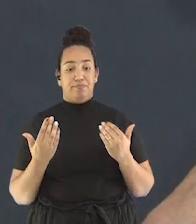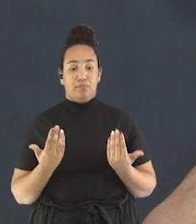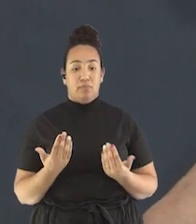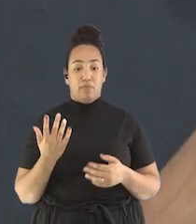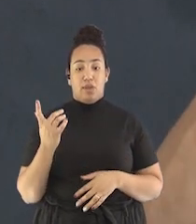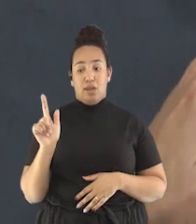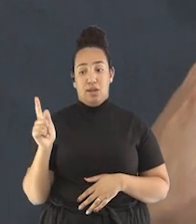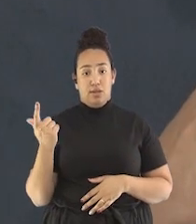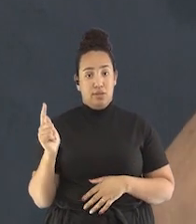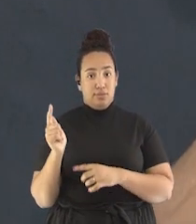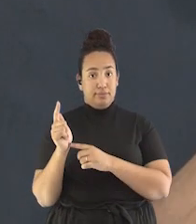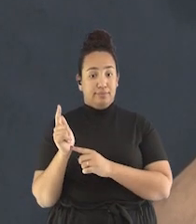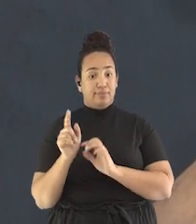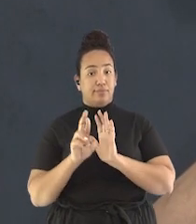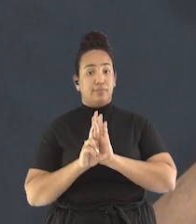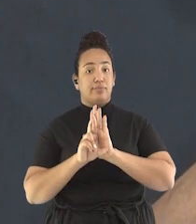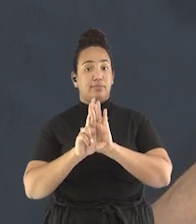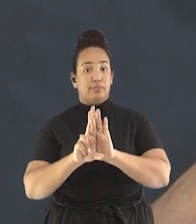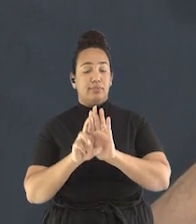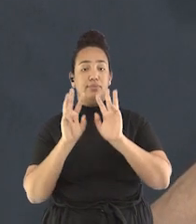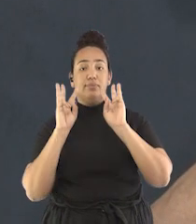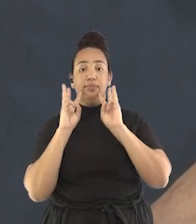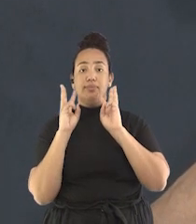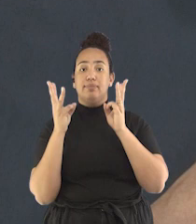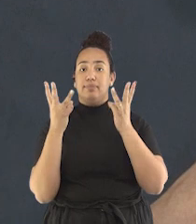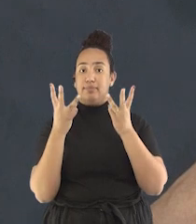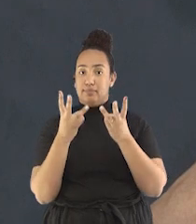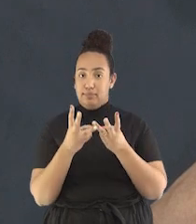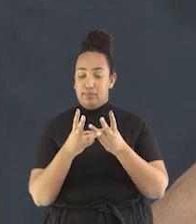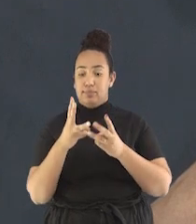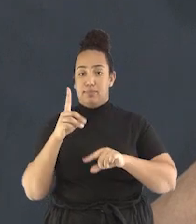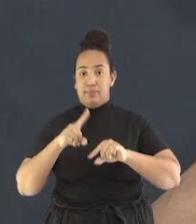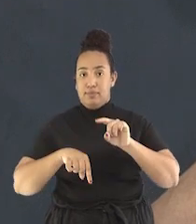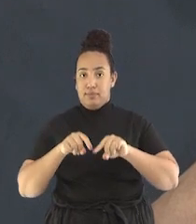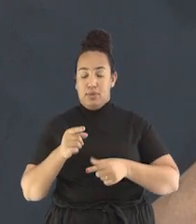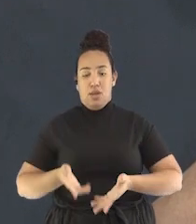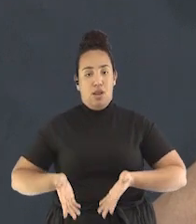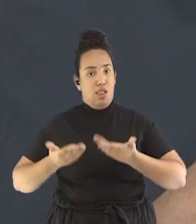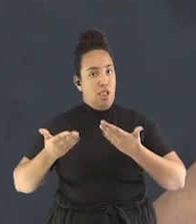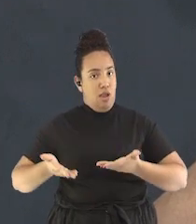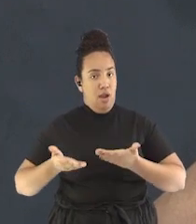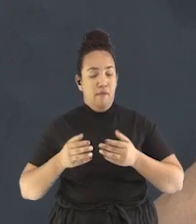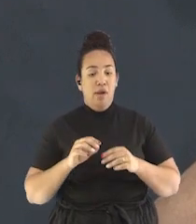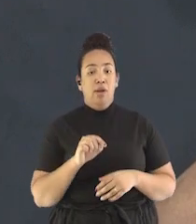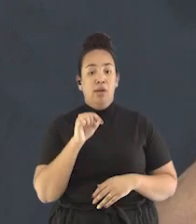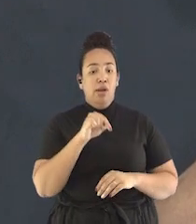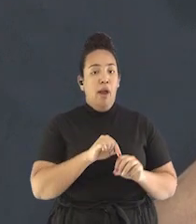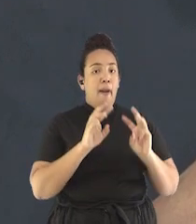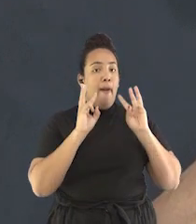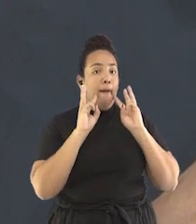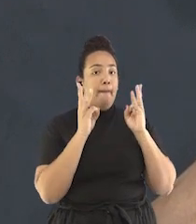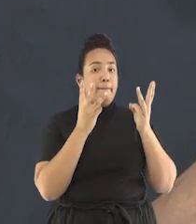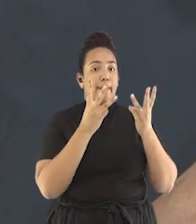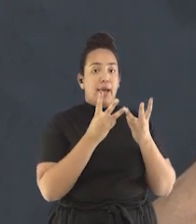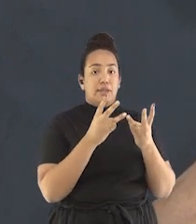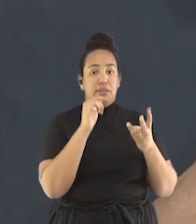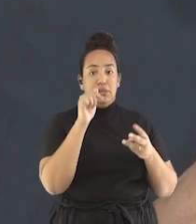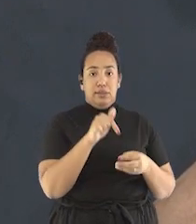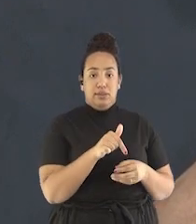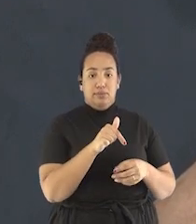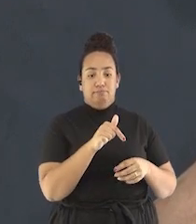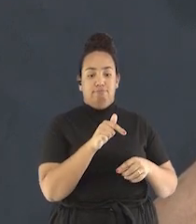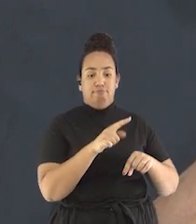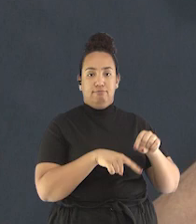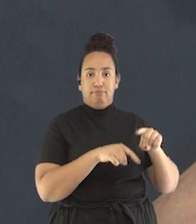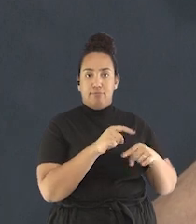Então, usamos gramas para representar a massa de objetos bem leves e quilogramas para representar a massa